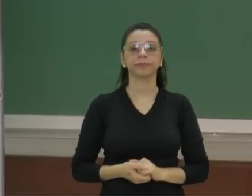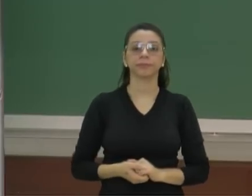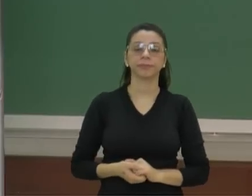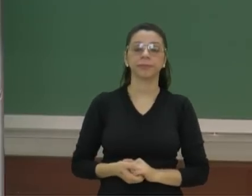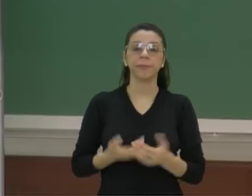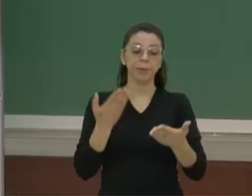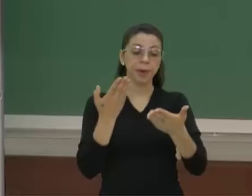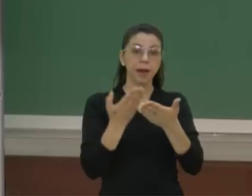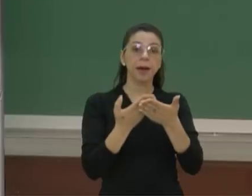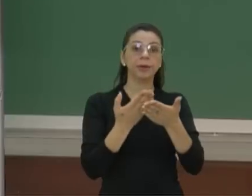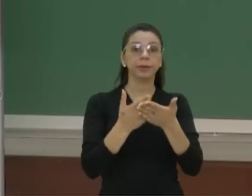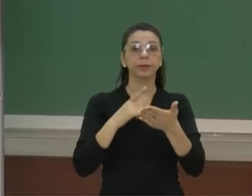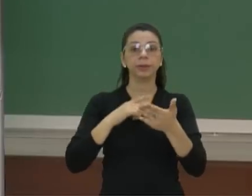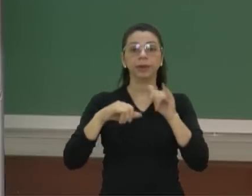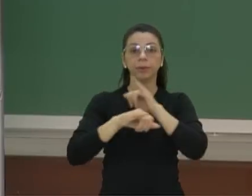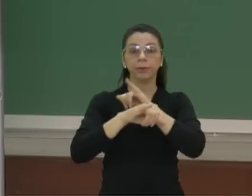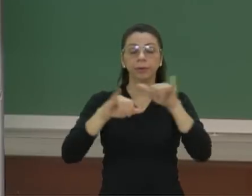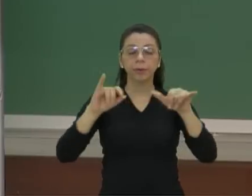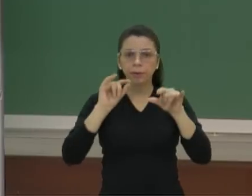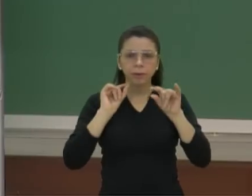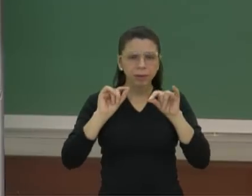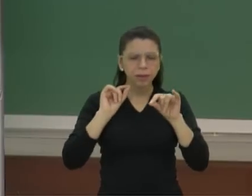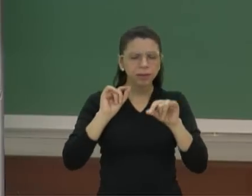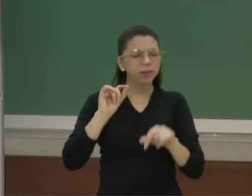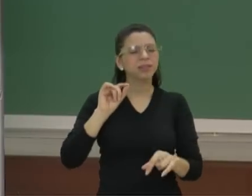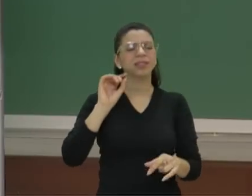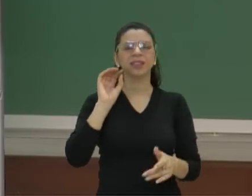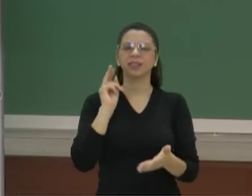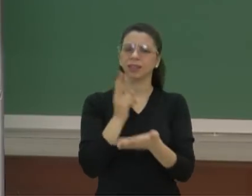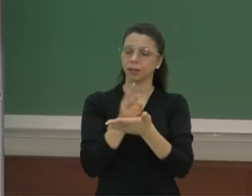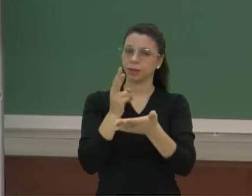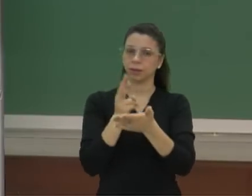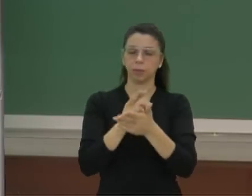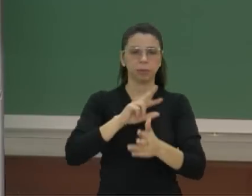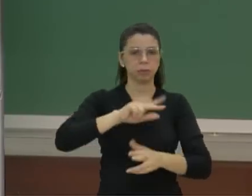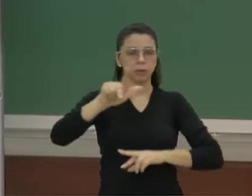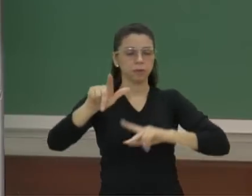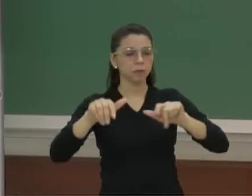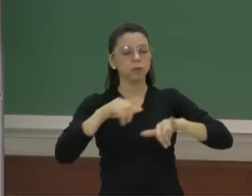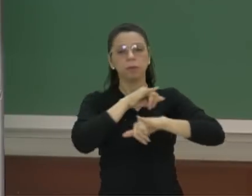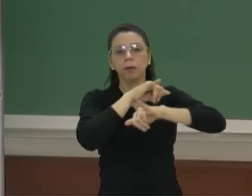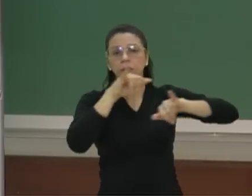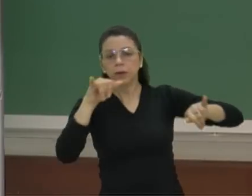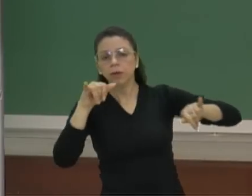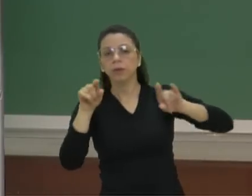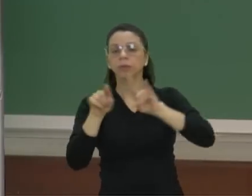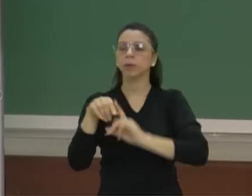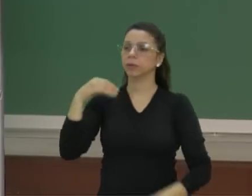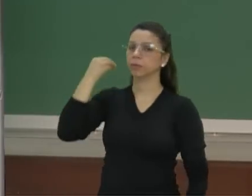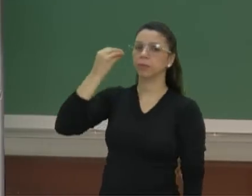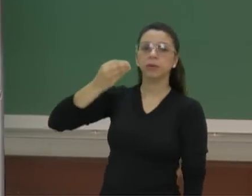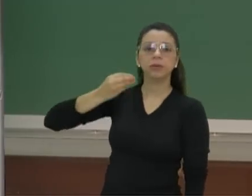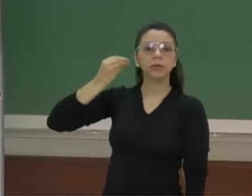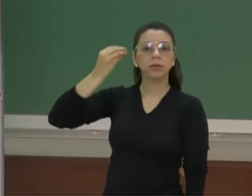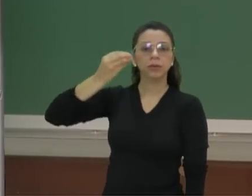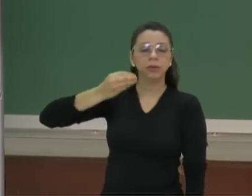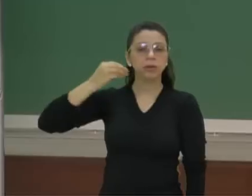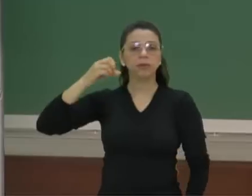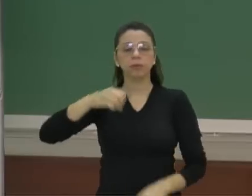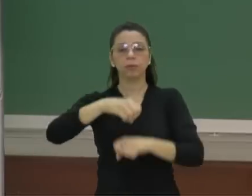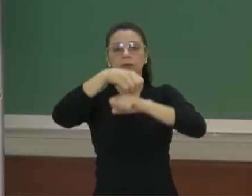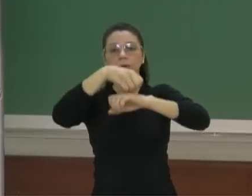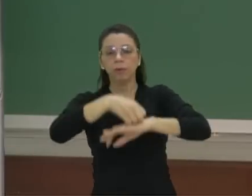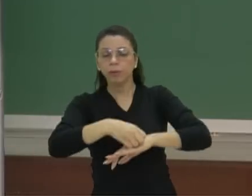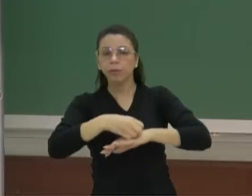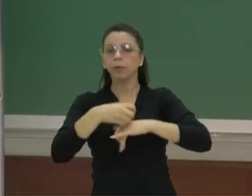começar com uma reportagem. Vocês sabem que eu sempre trago coisas diferentes. Uma reportagem, uma experiência, um